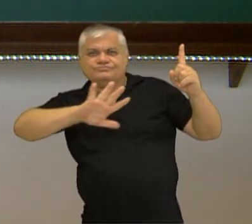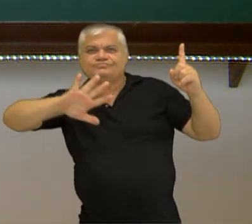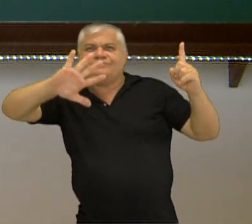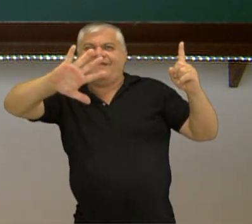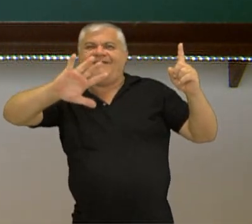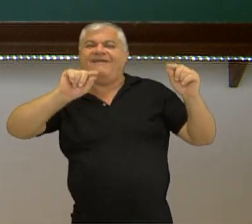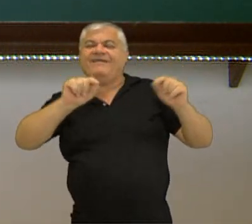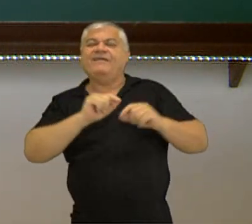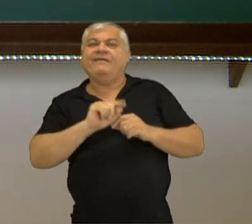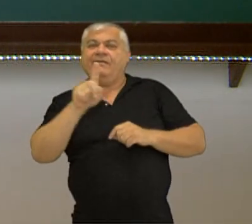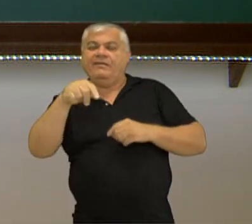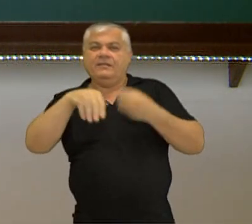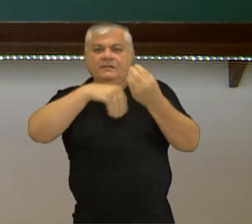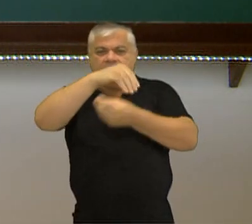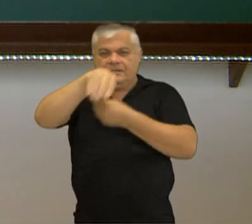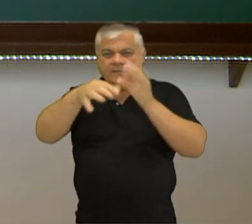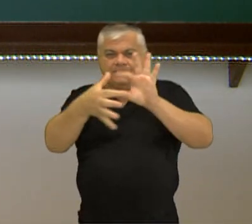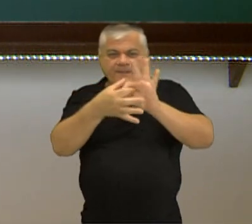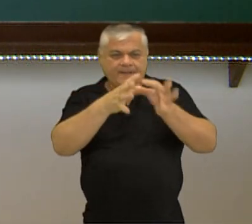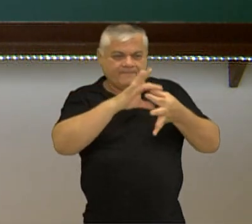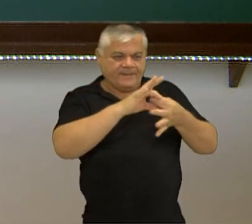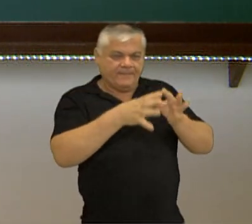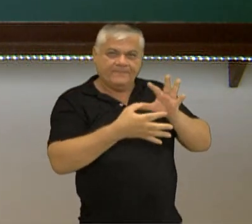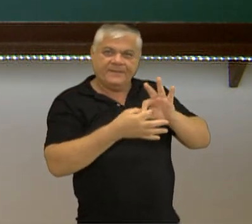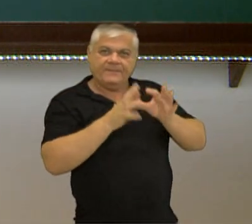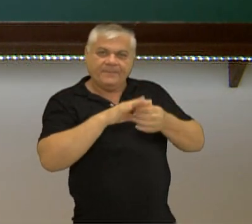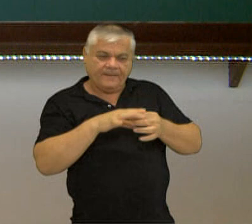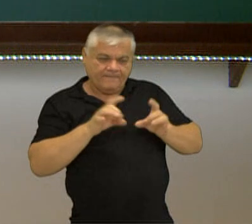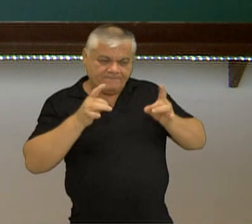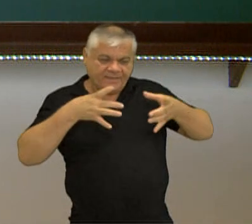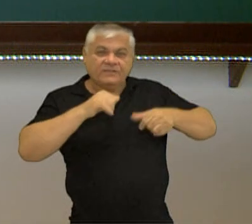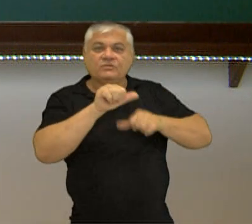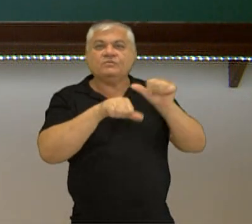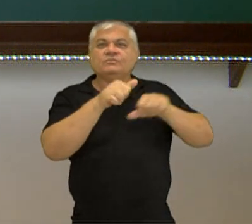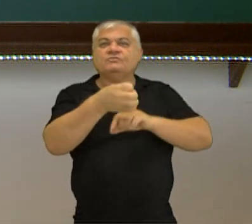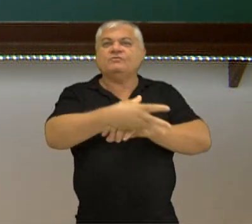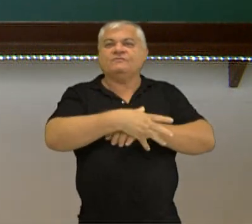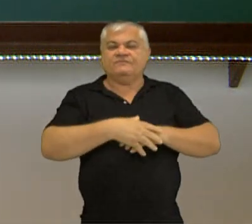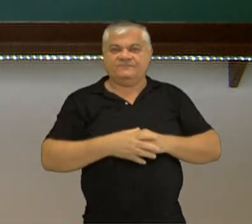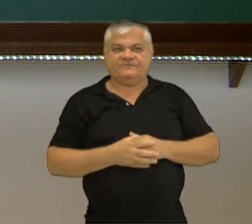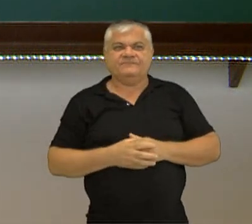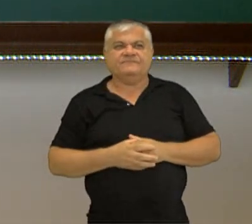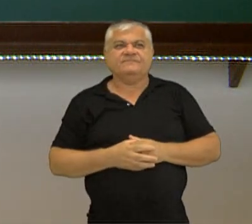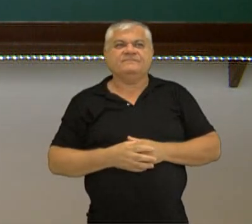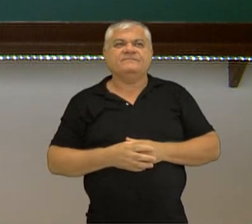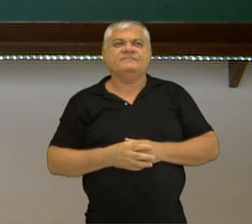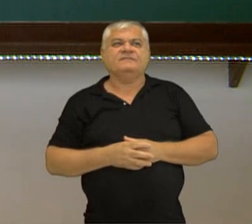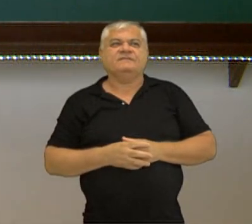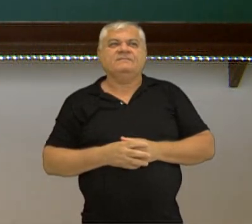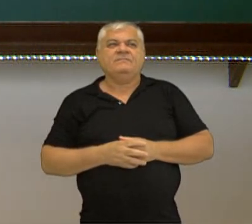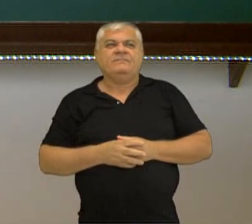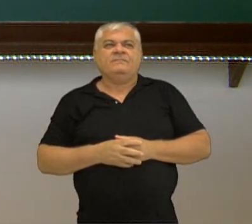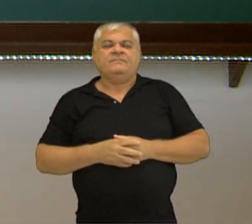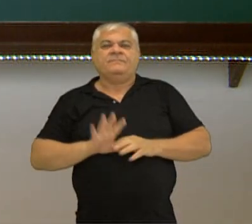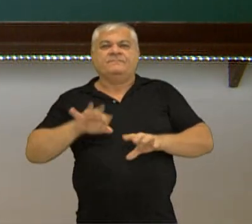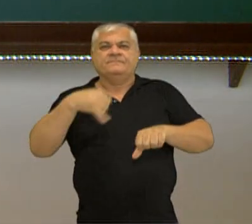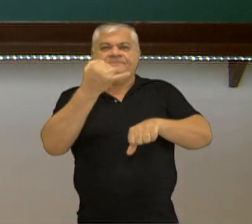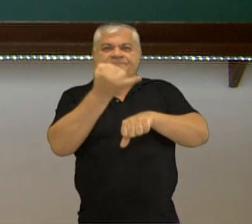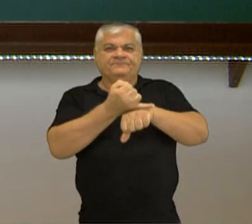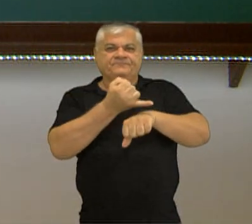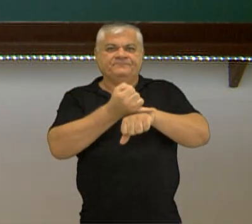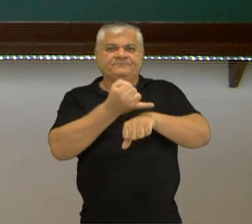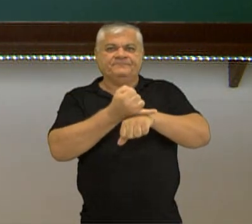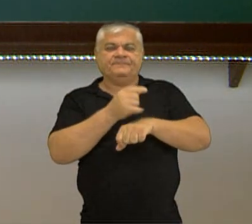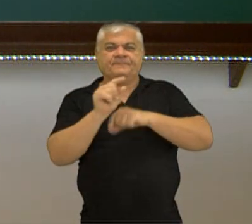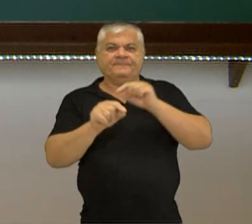entre eles vão fazer ligações e originar novos metais. Por exemplo, o elemento ferro ali, por exemplo, daqui